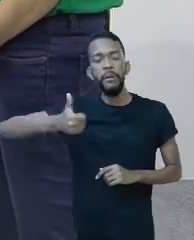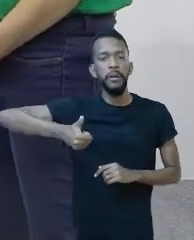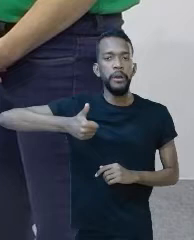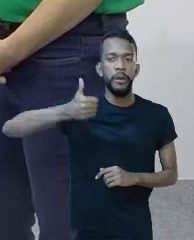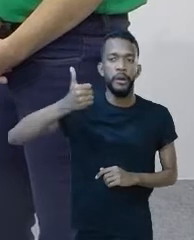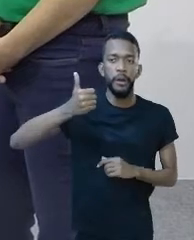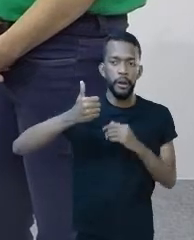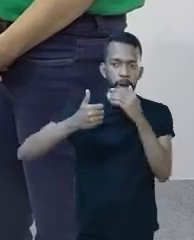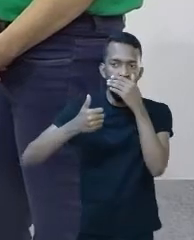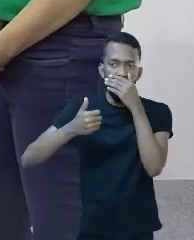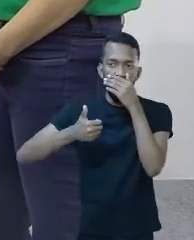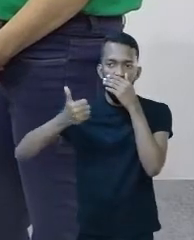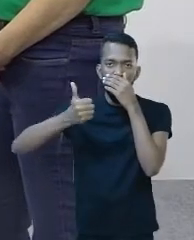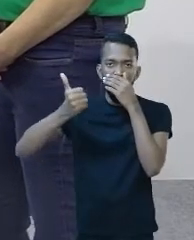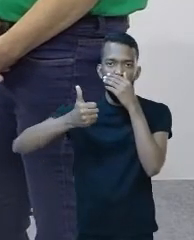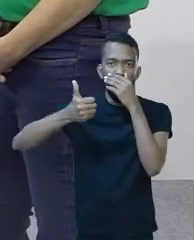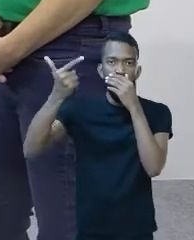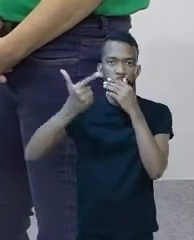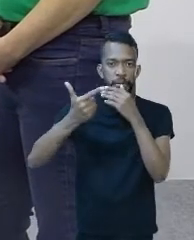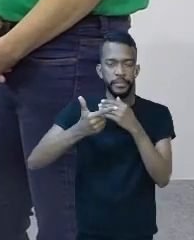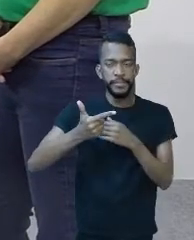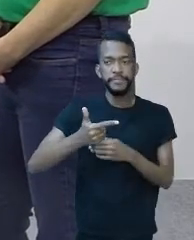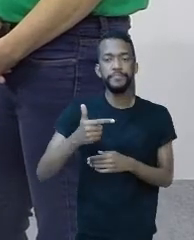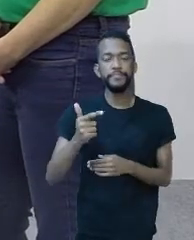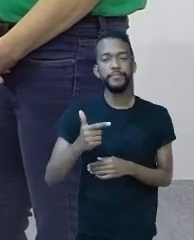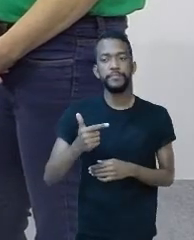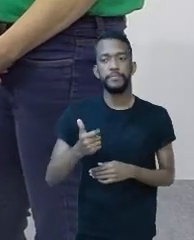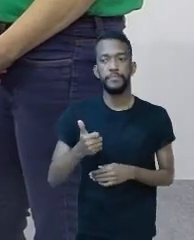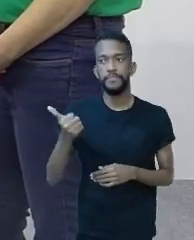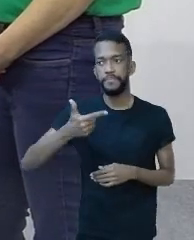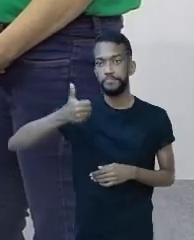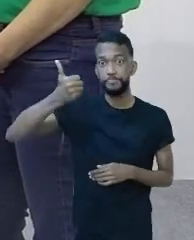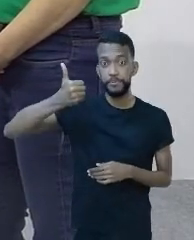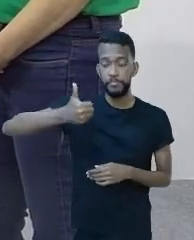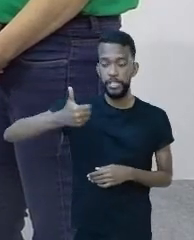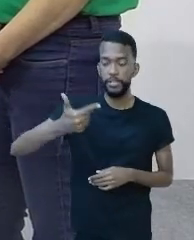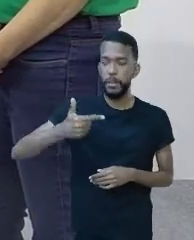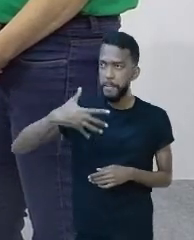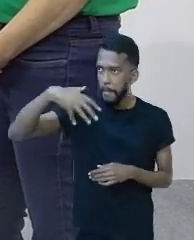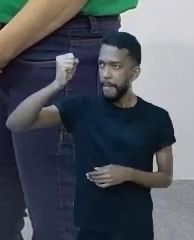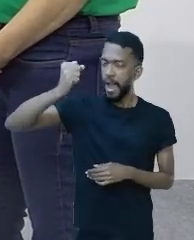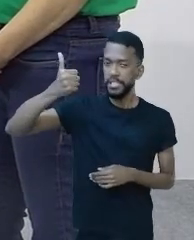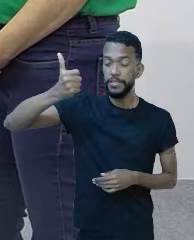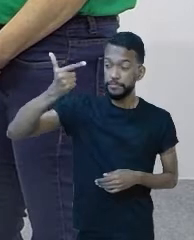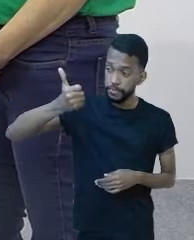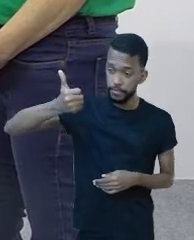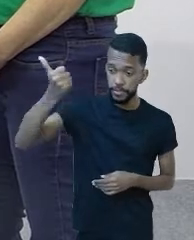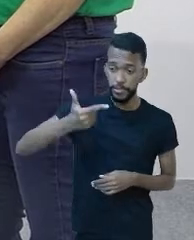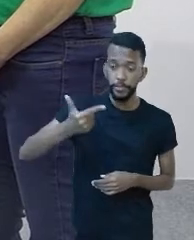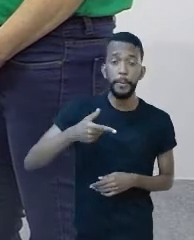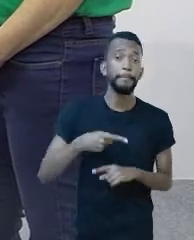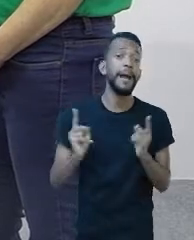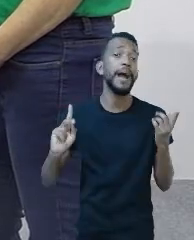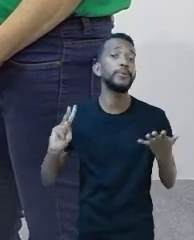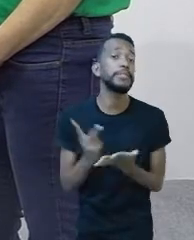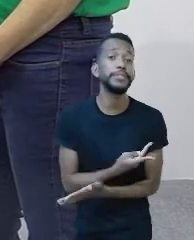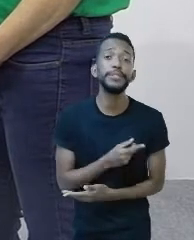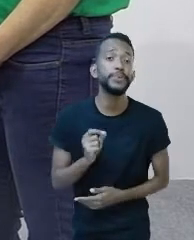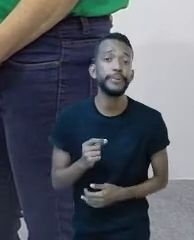primeiro? Quem tiraria em segundo? Quem seria o segundo colocado? Mas no caso, o que foi que